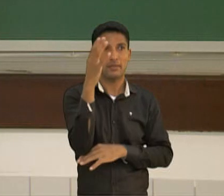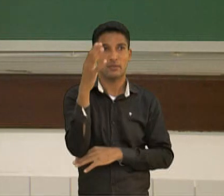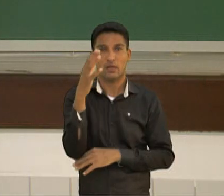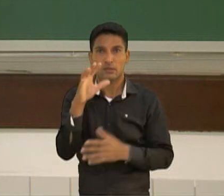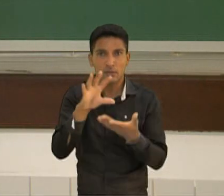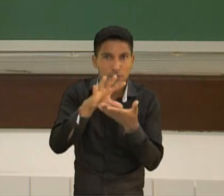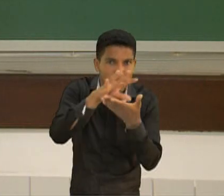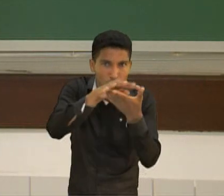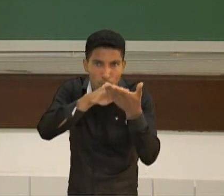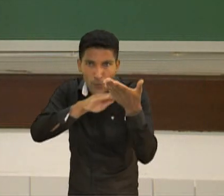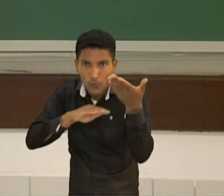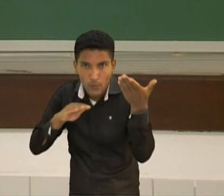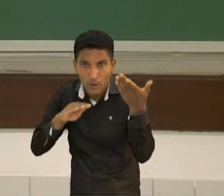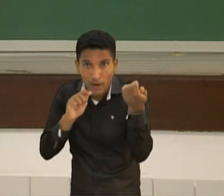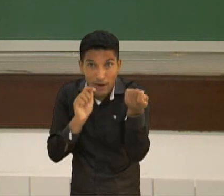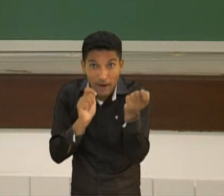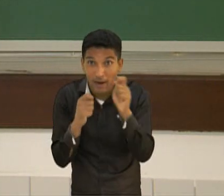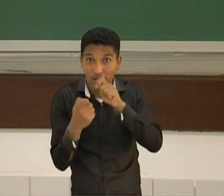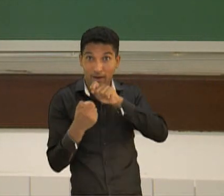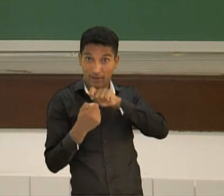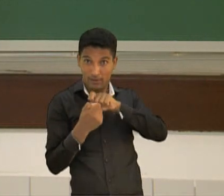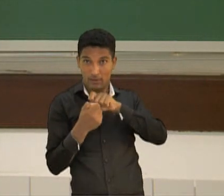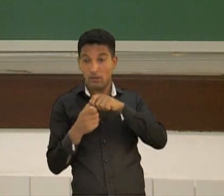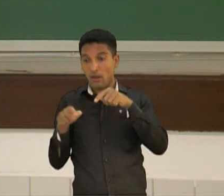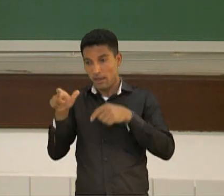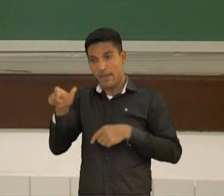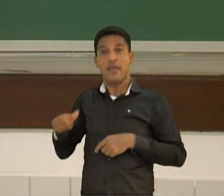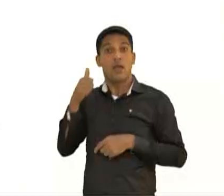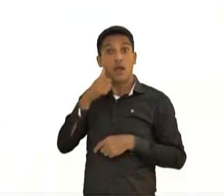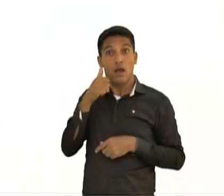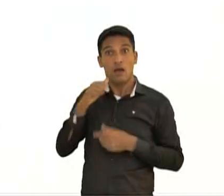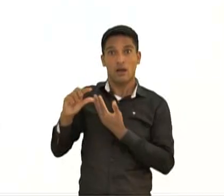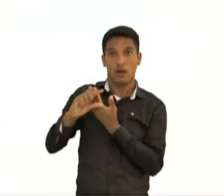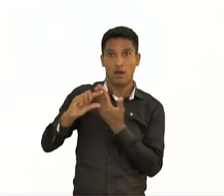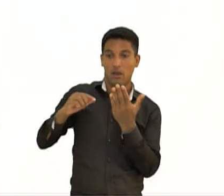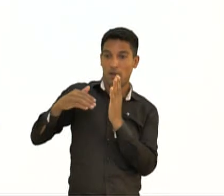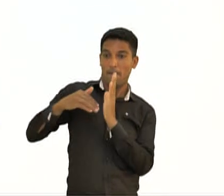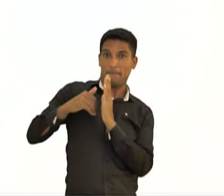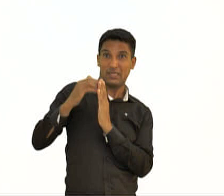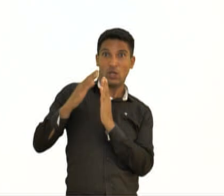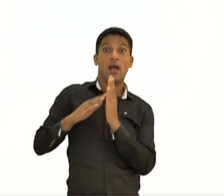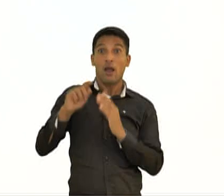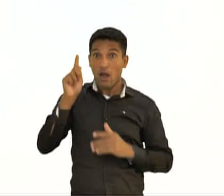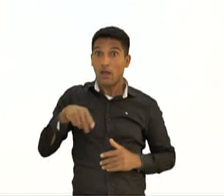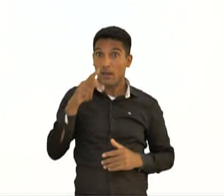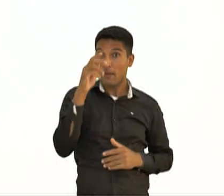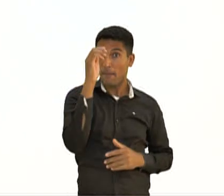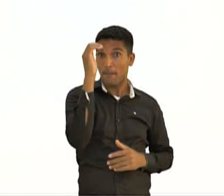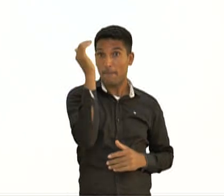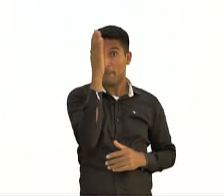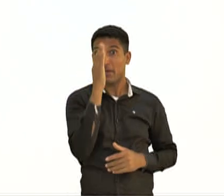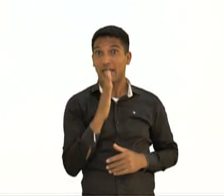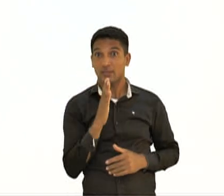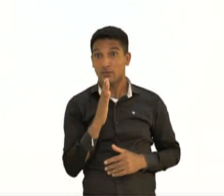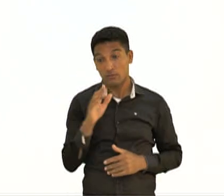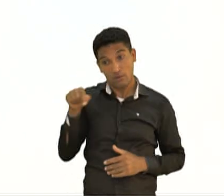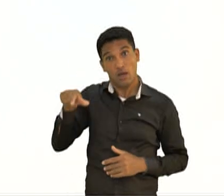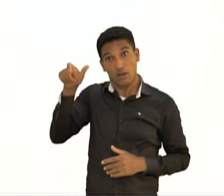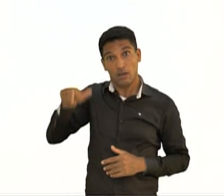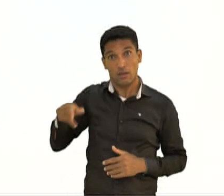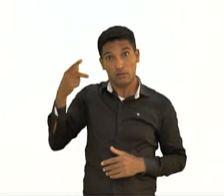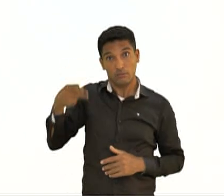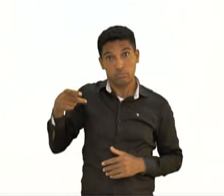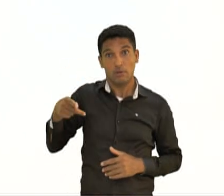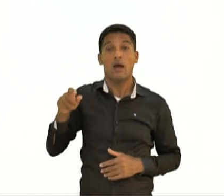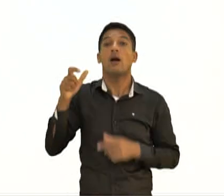Amaral foi uma pintora, desenhista e tradutora brasileira de São Paulo. Tem como característica